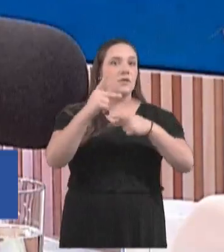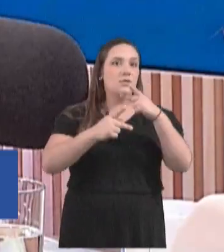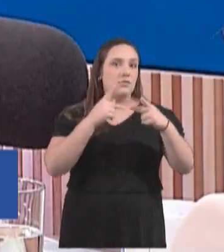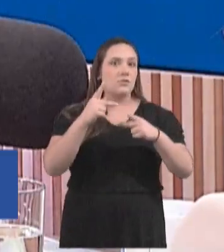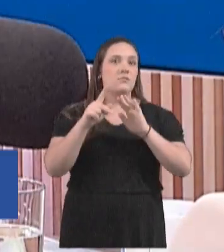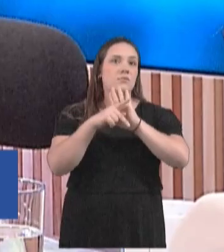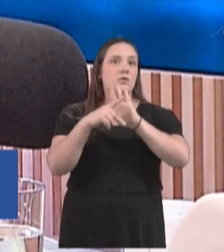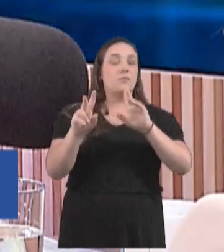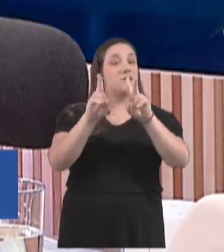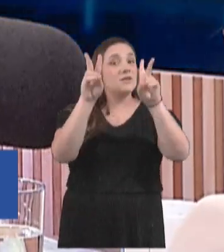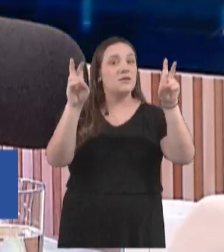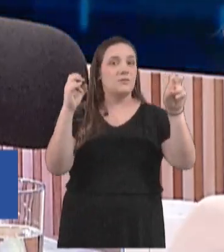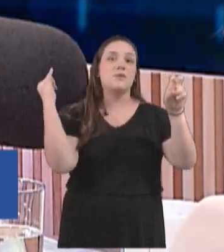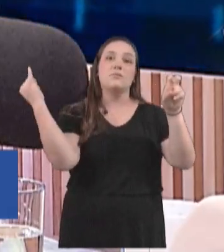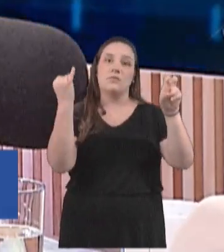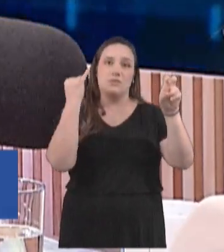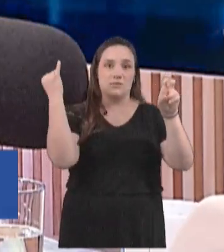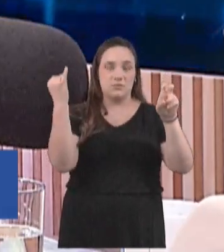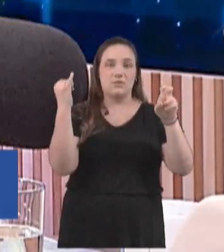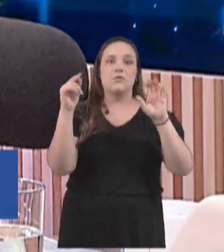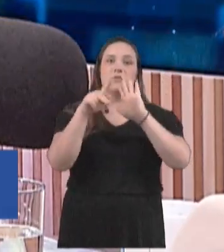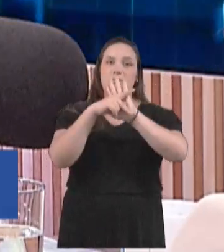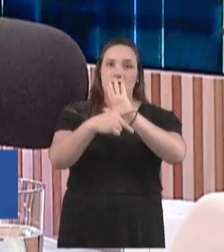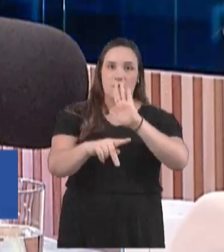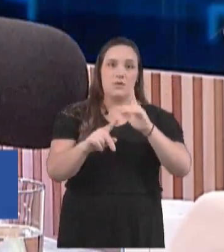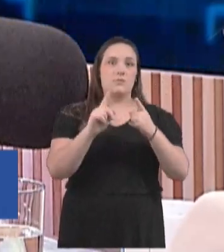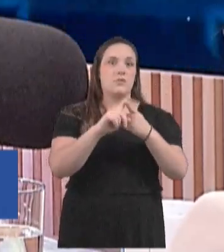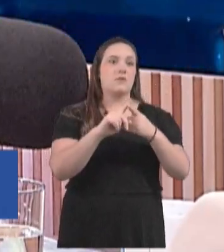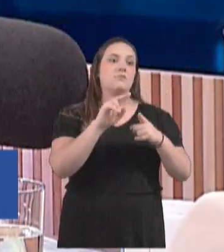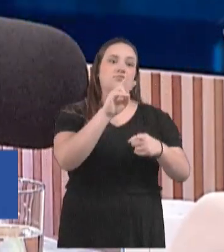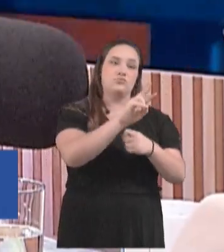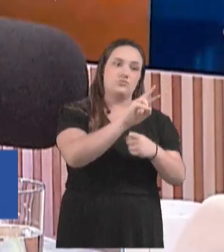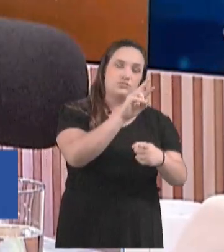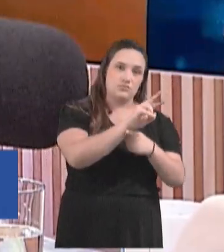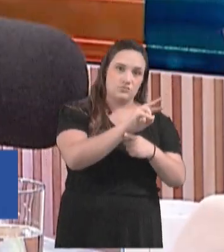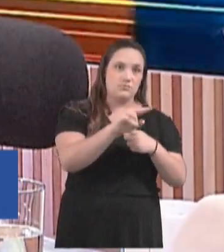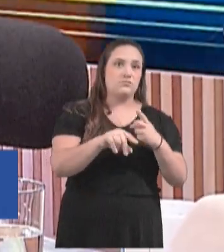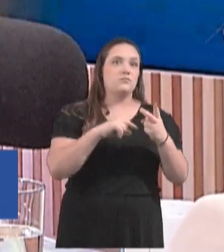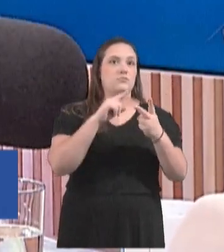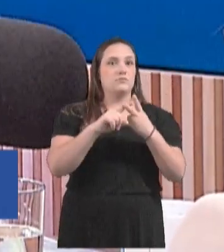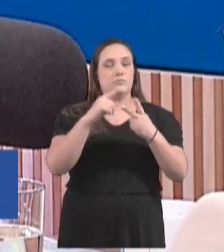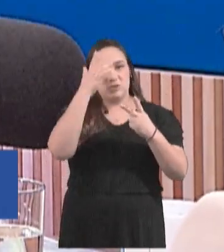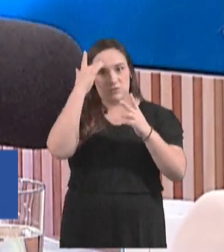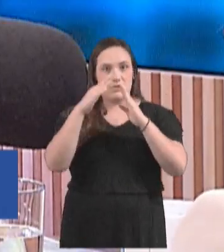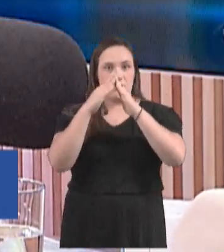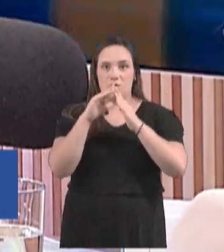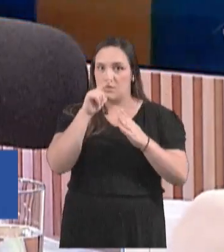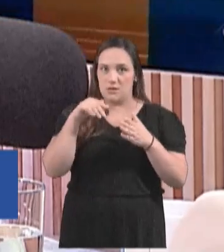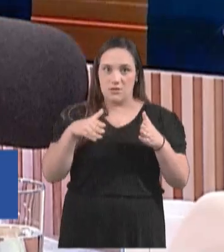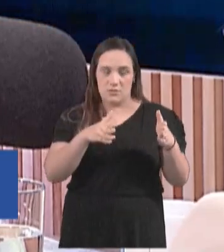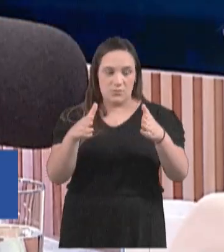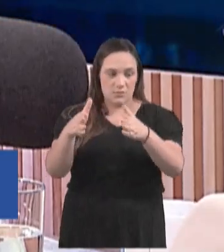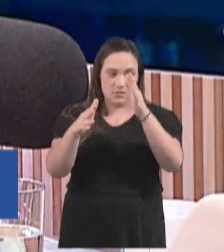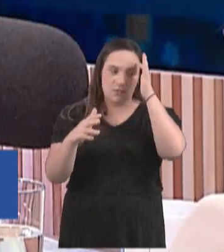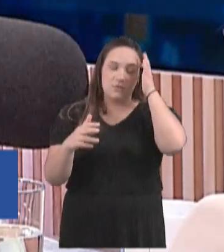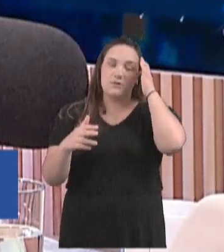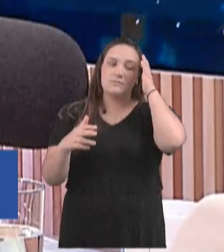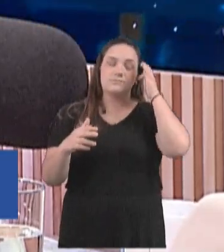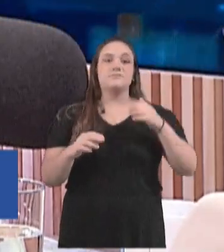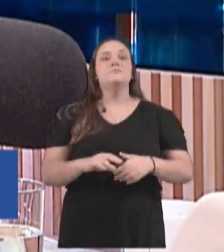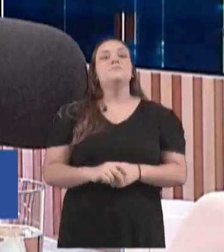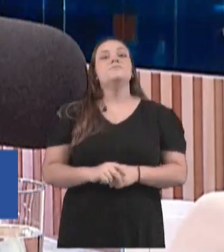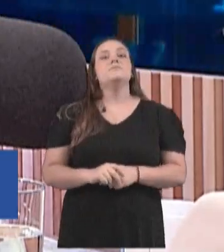fez referências a pontos importantes com relação à conservação, aos ribeirinhas, como isso vai impactar as